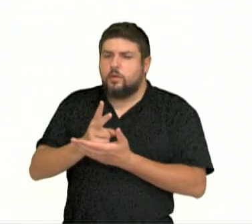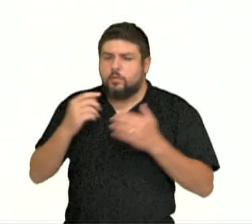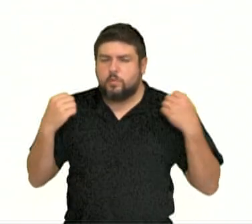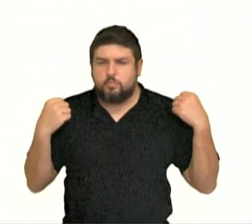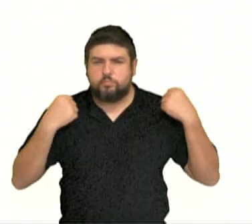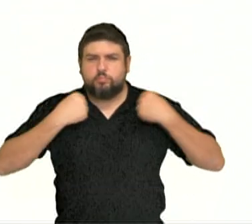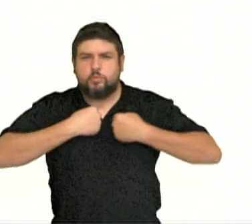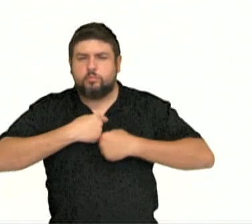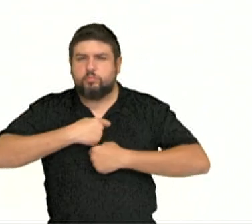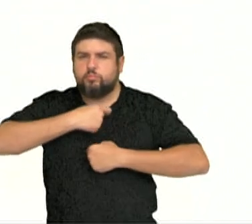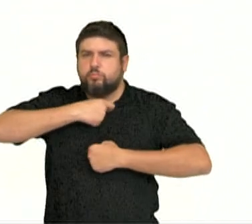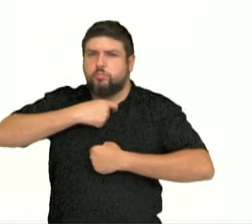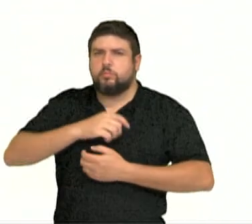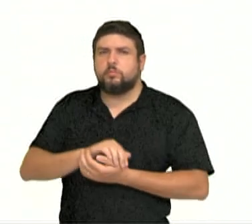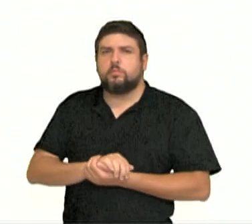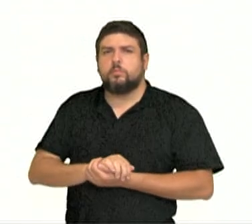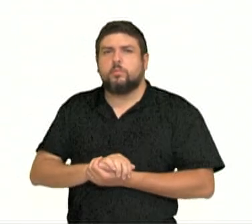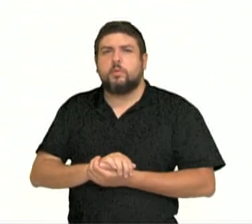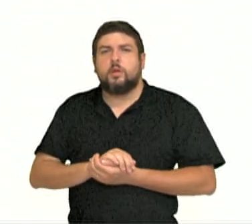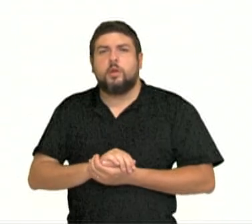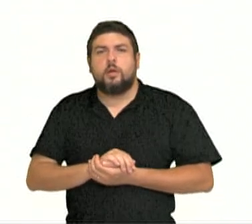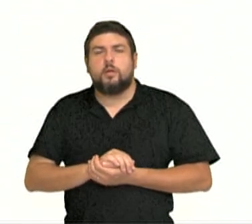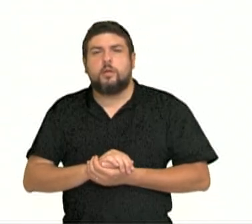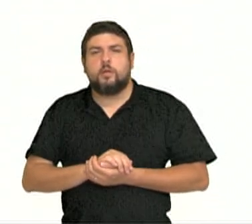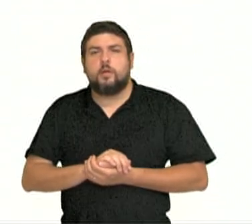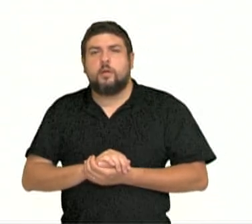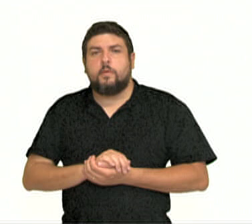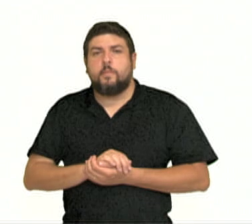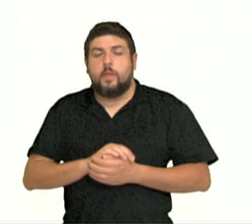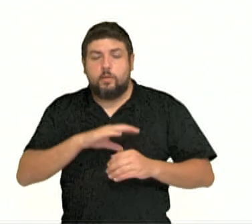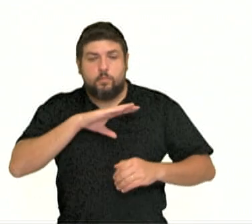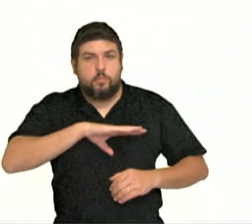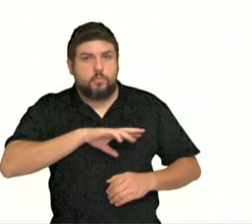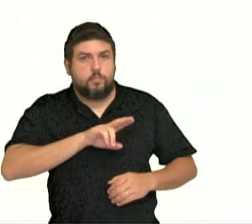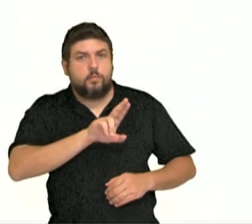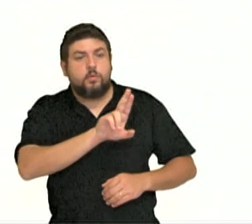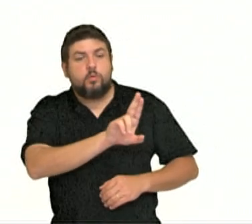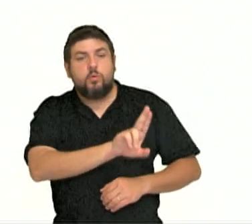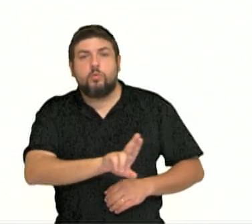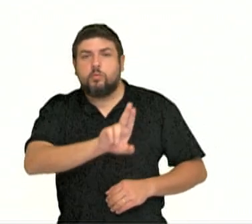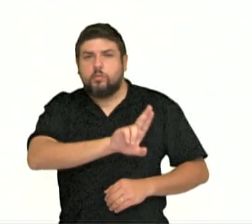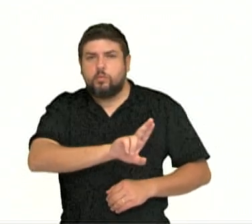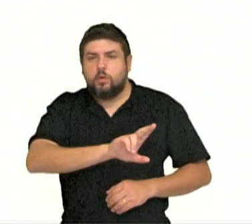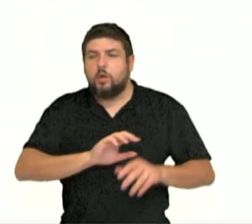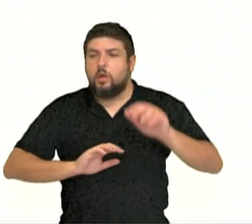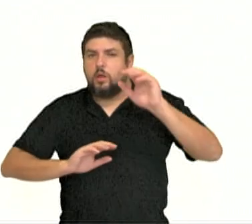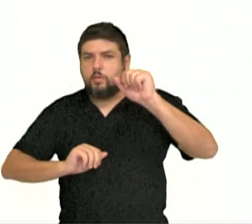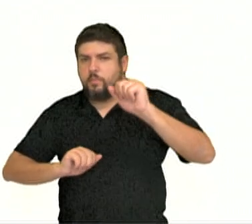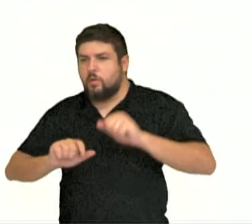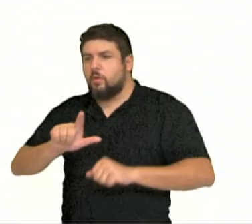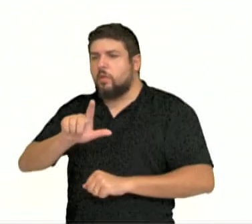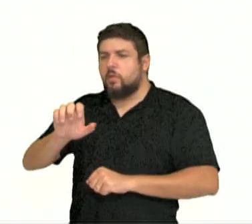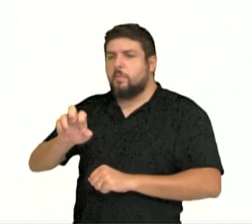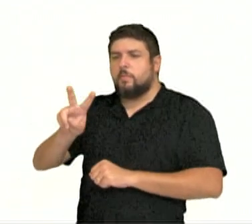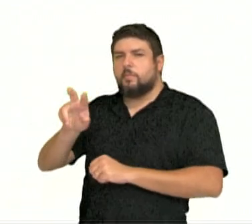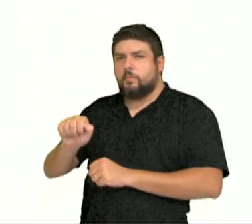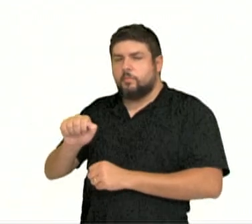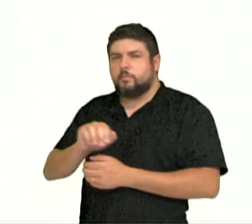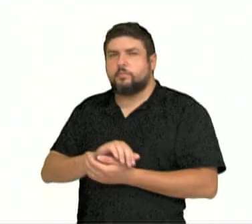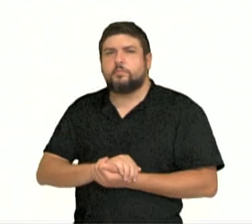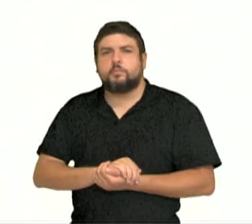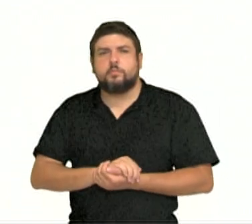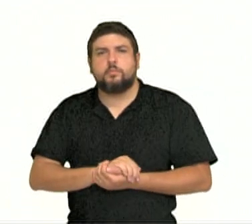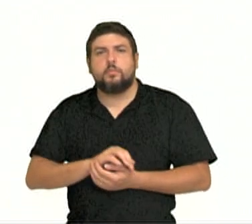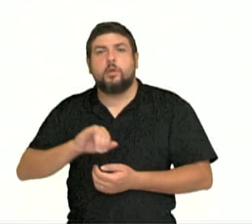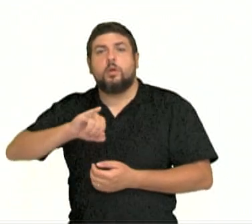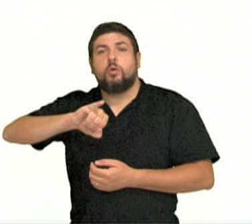terno. Ao invés de falar usa, né? Em espanhol dizemos leva. Juan Carlos lleva barba. João